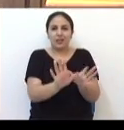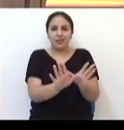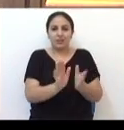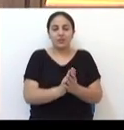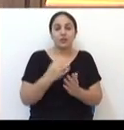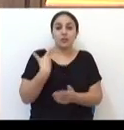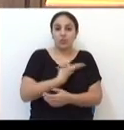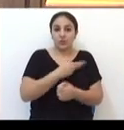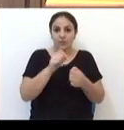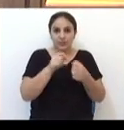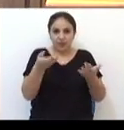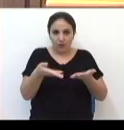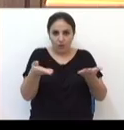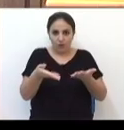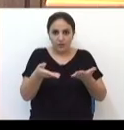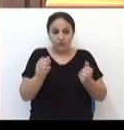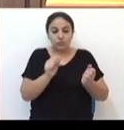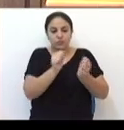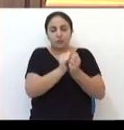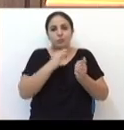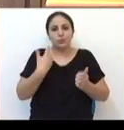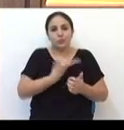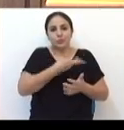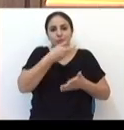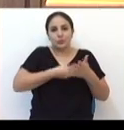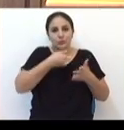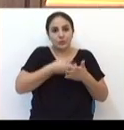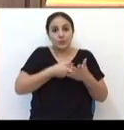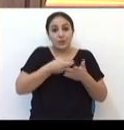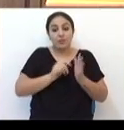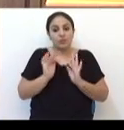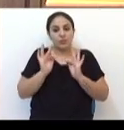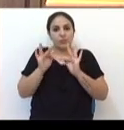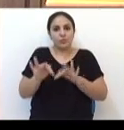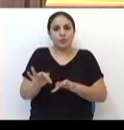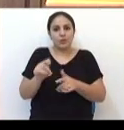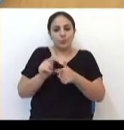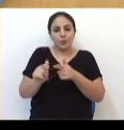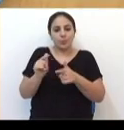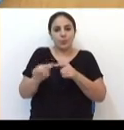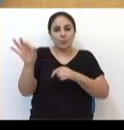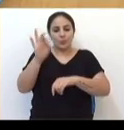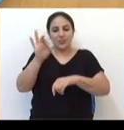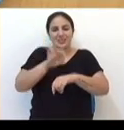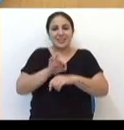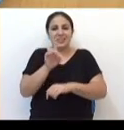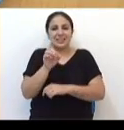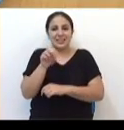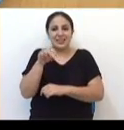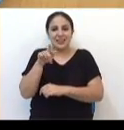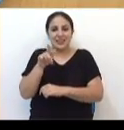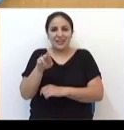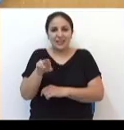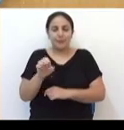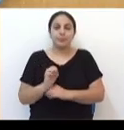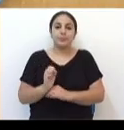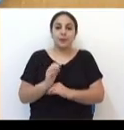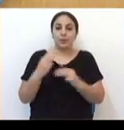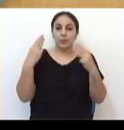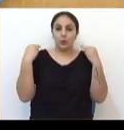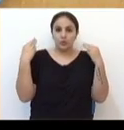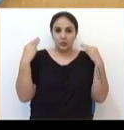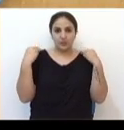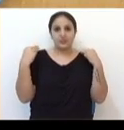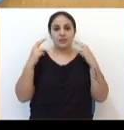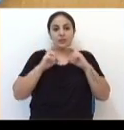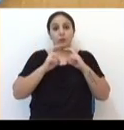momento é unir todos os esforços para combater esta praga que é o mosquito da dengue. Motoristas de ônibus poderão parar fora